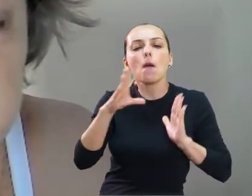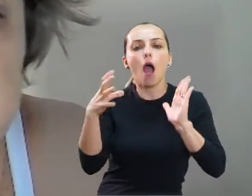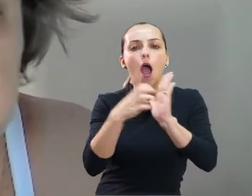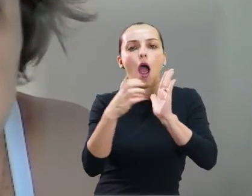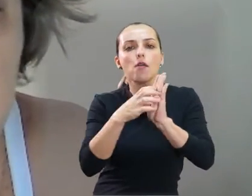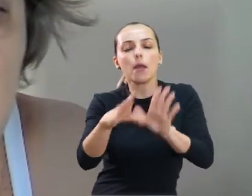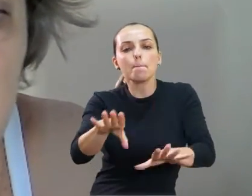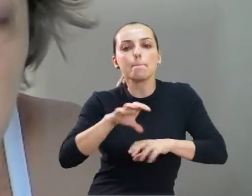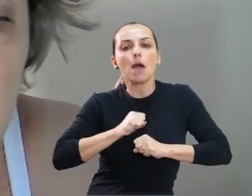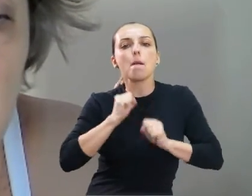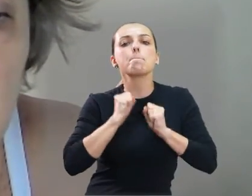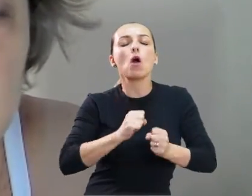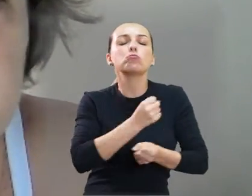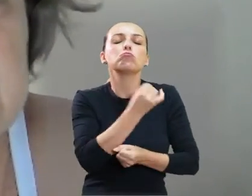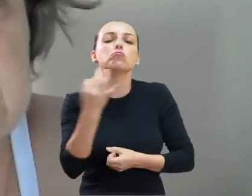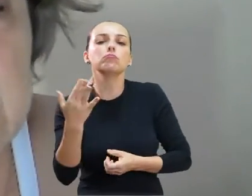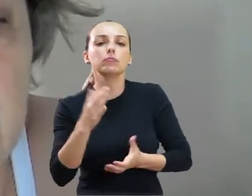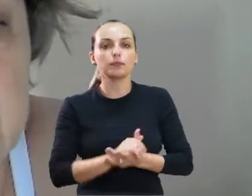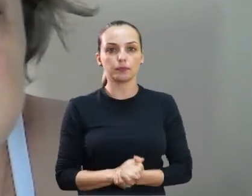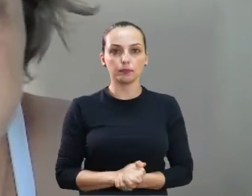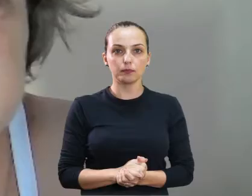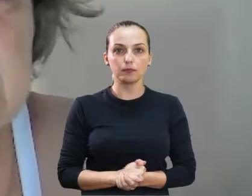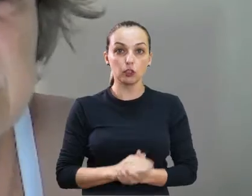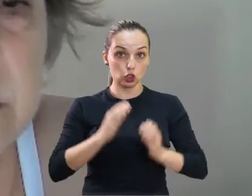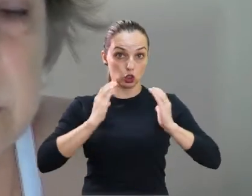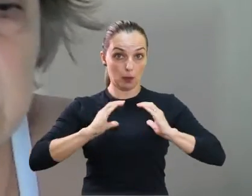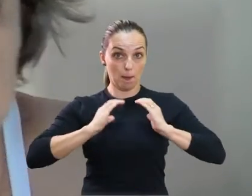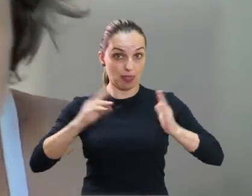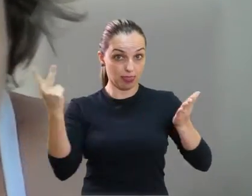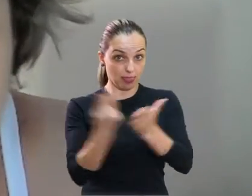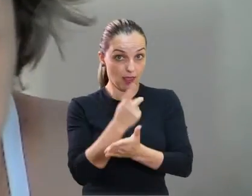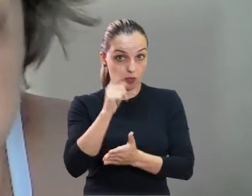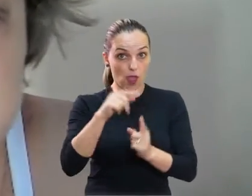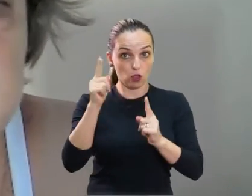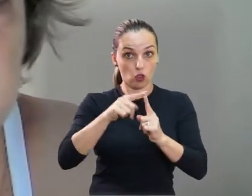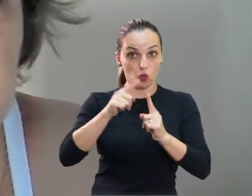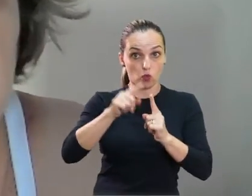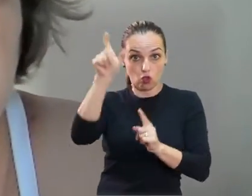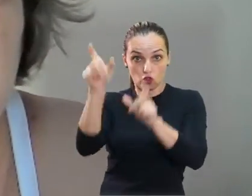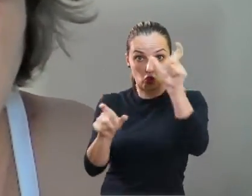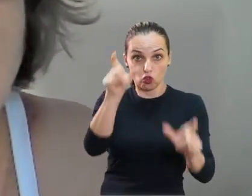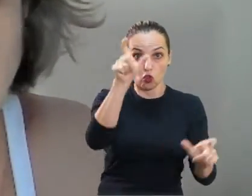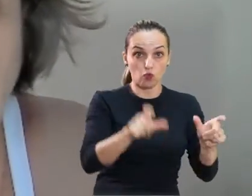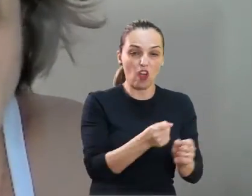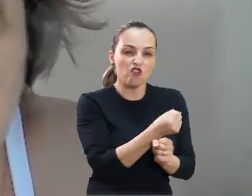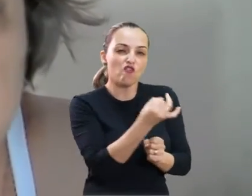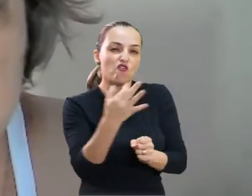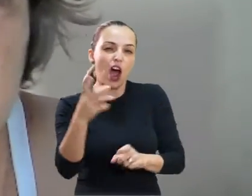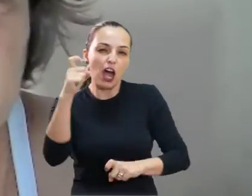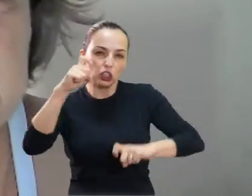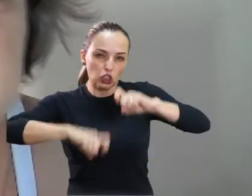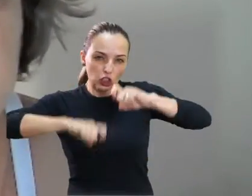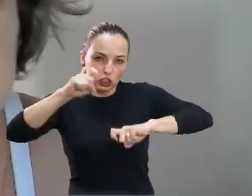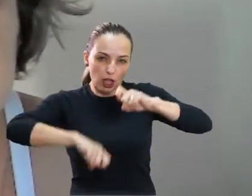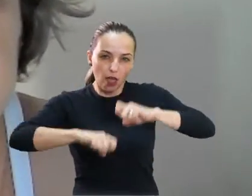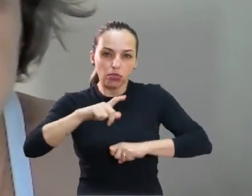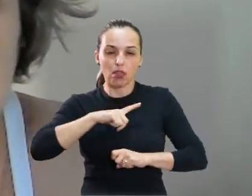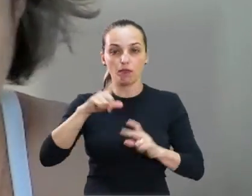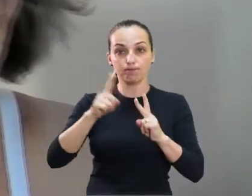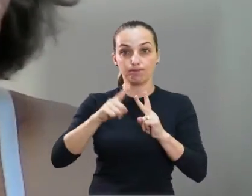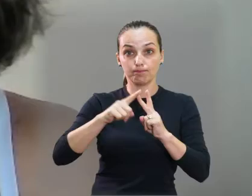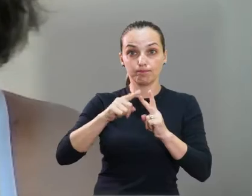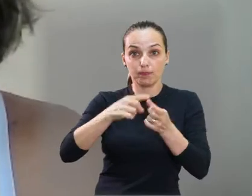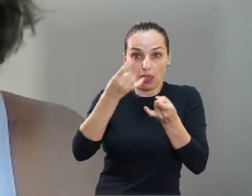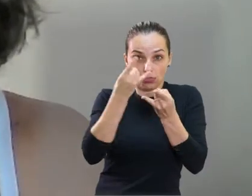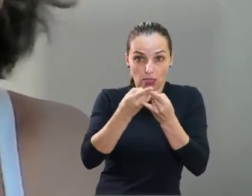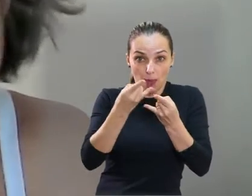né, são multiplicidade de parceiros sexuais, o não uso do